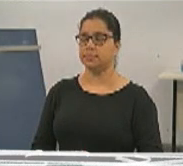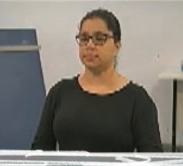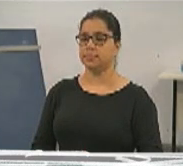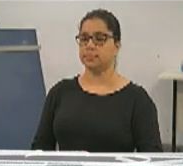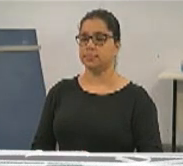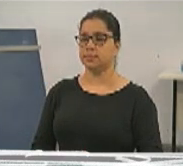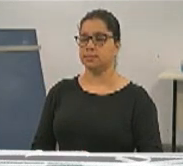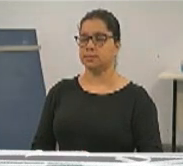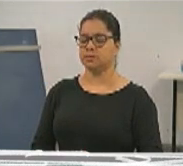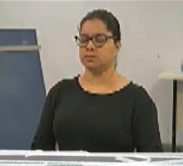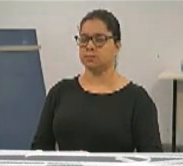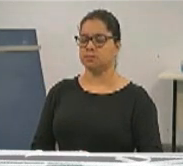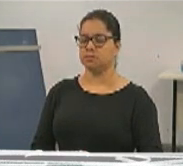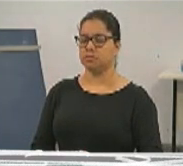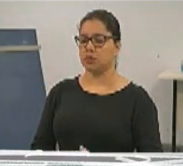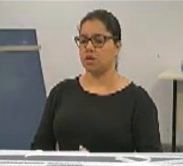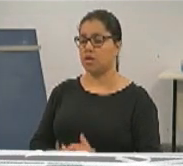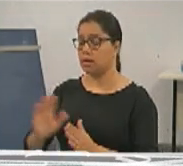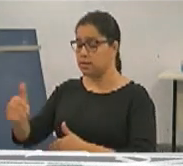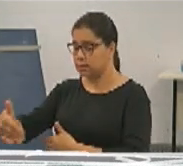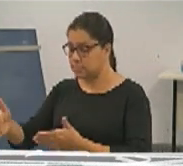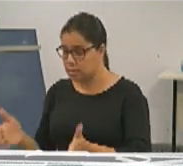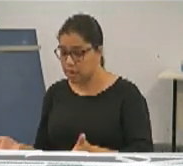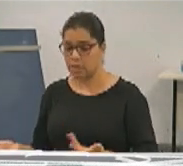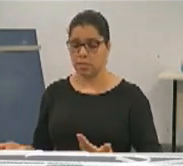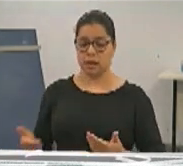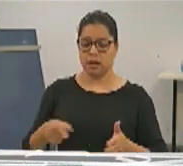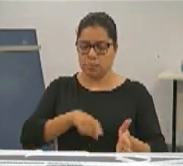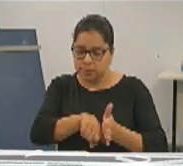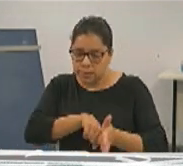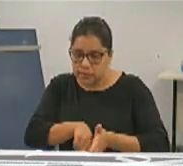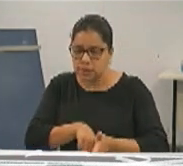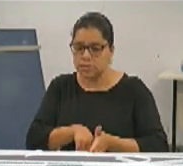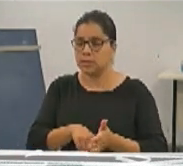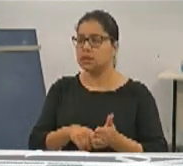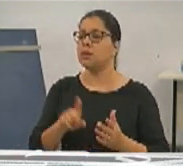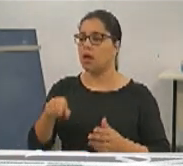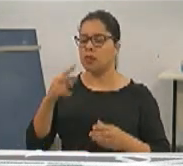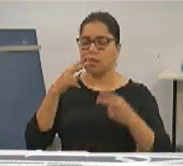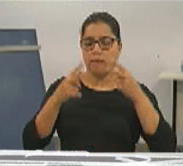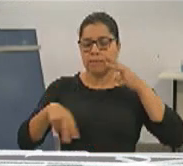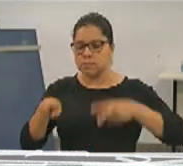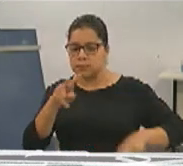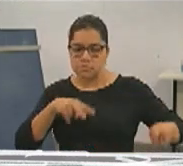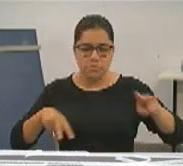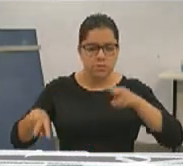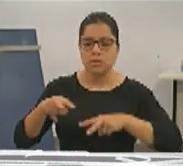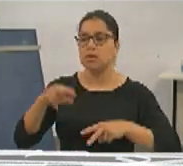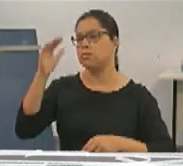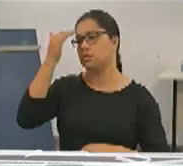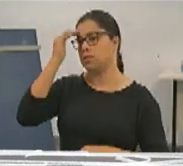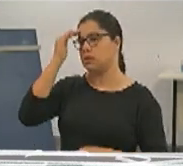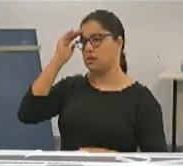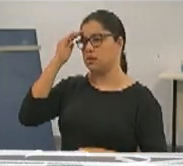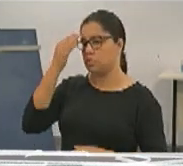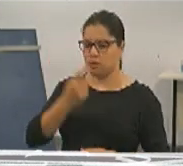dessa perspectiva da sala, do laboratório, da aula de campo, é uma outra visão da universidade. E quando a gente está, por um determinado tempo,